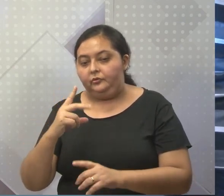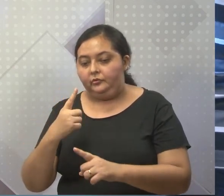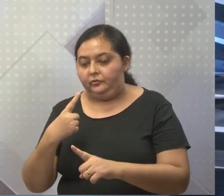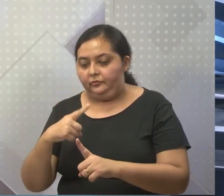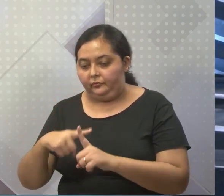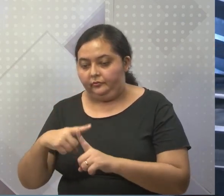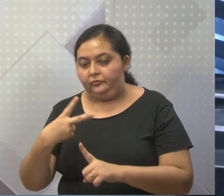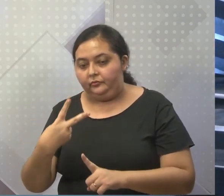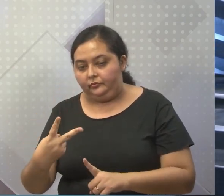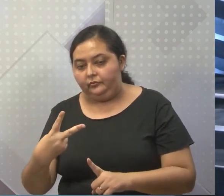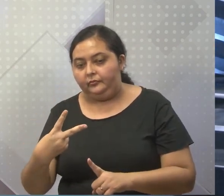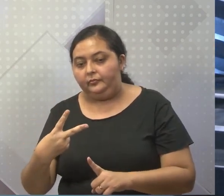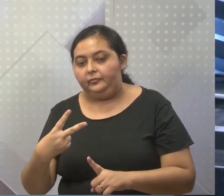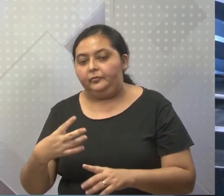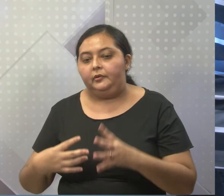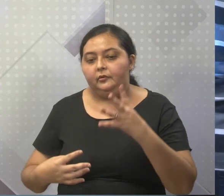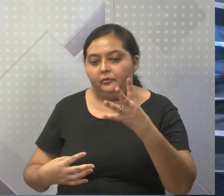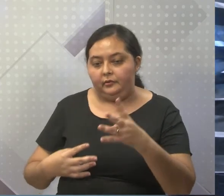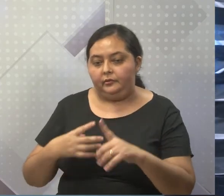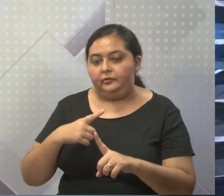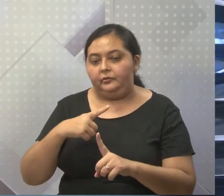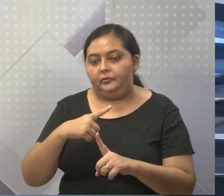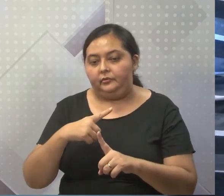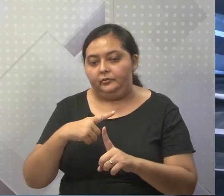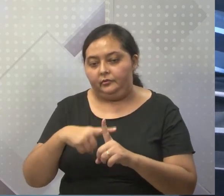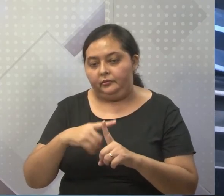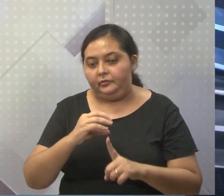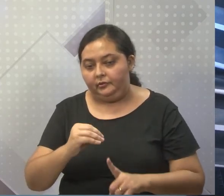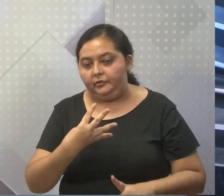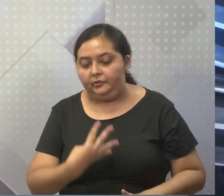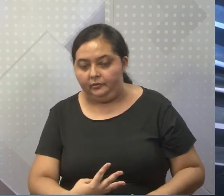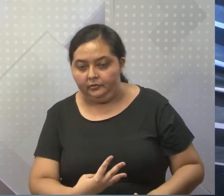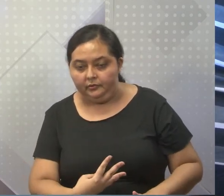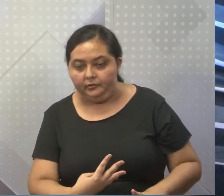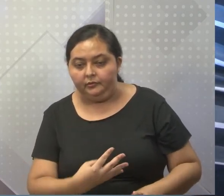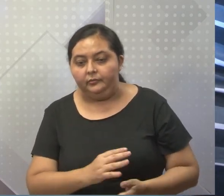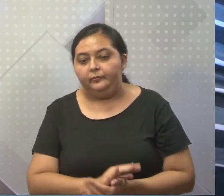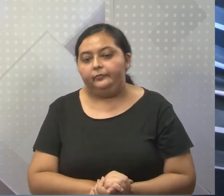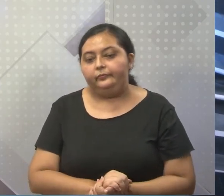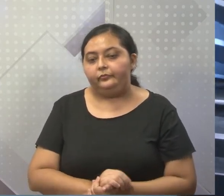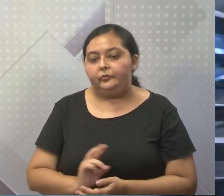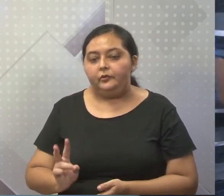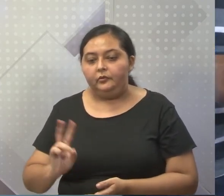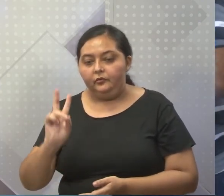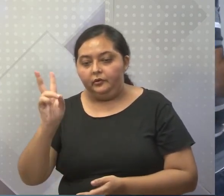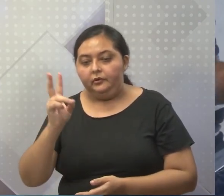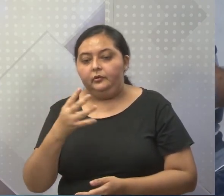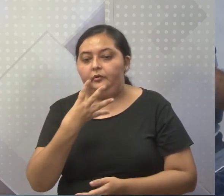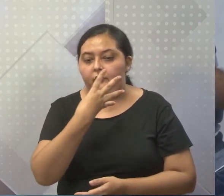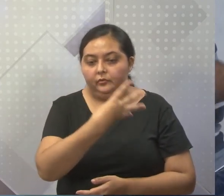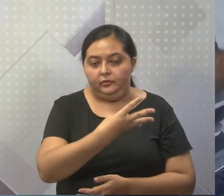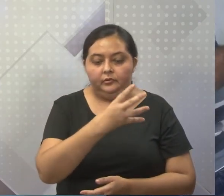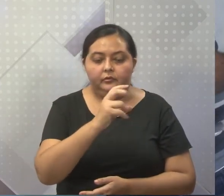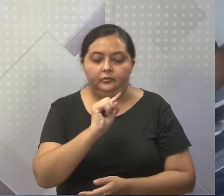2, 4 mais os zeros é o 4. Aqui, o valor que eu tenho agora seria